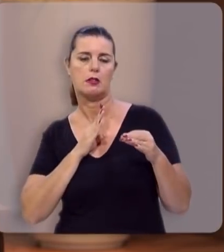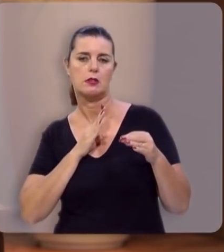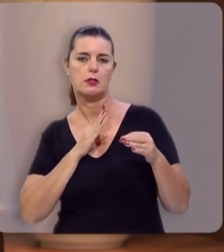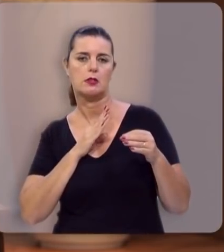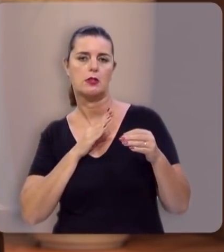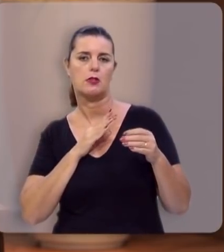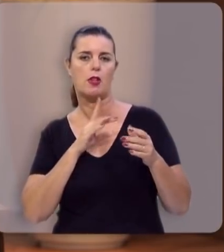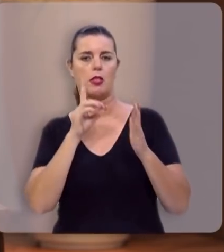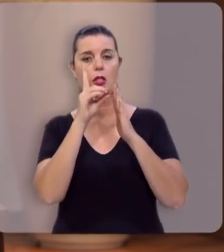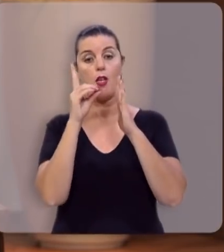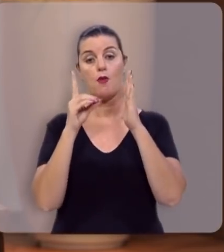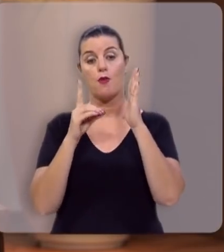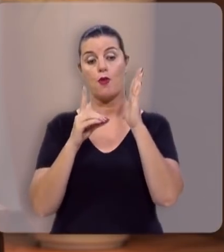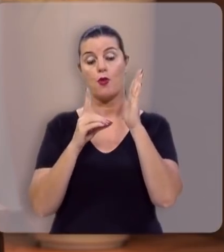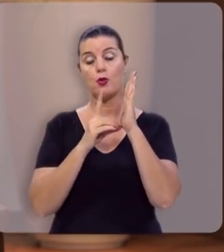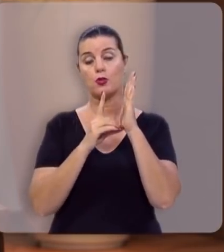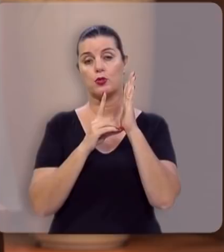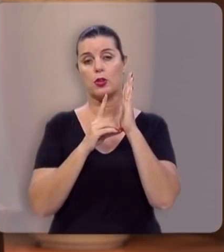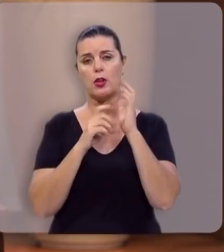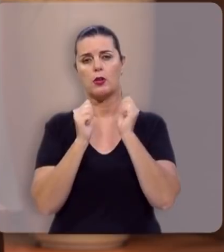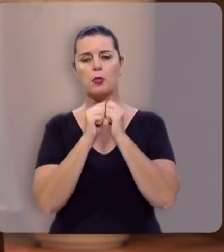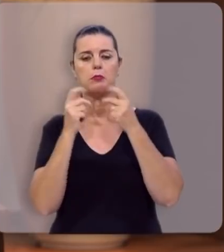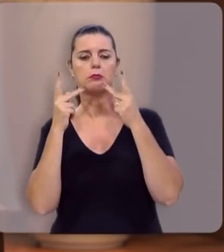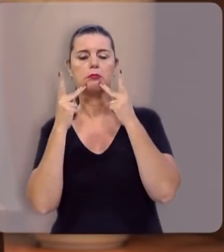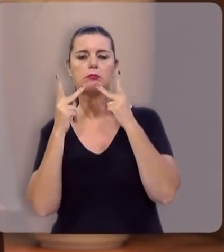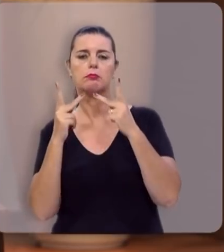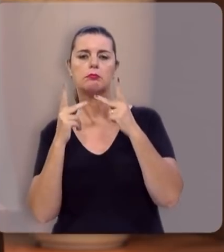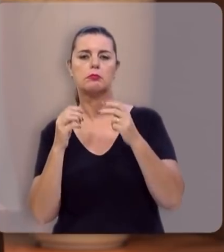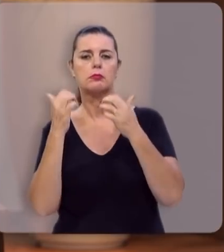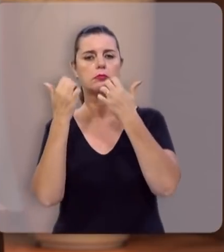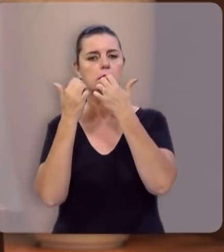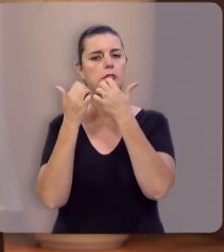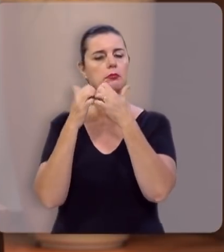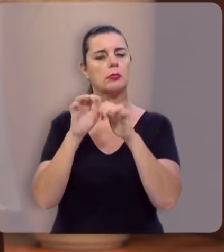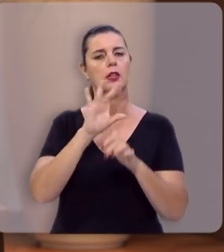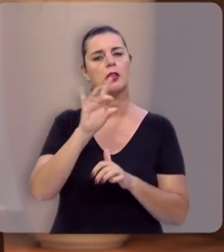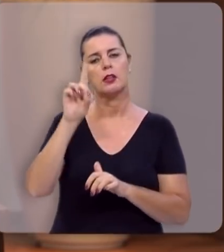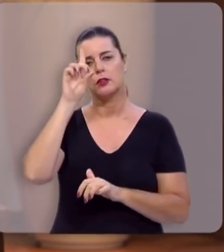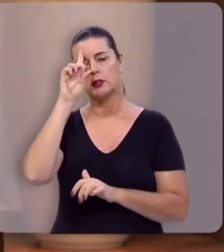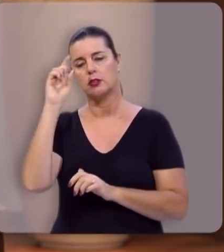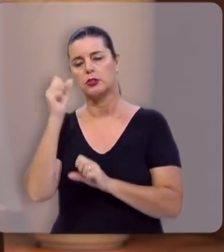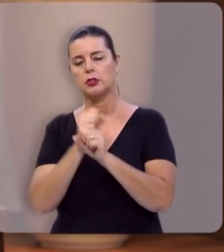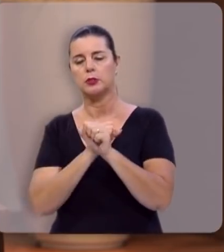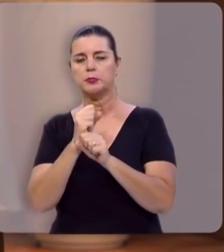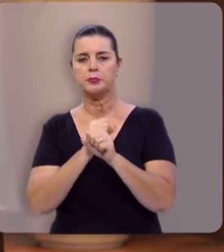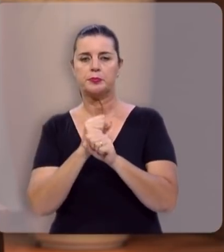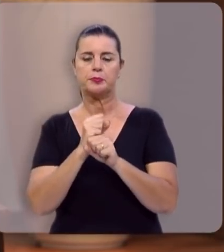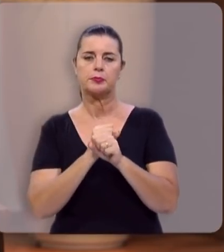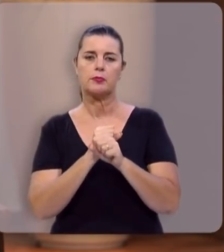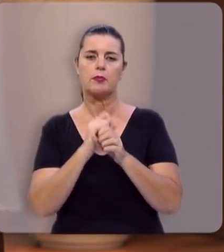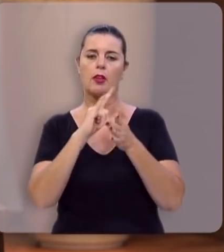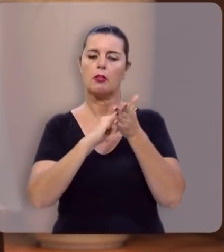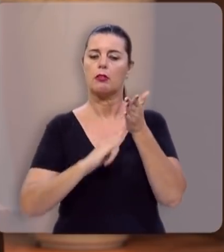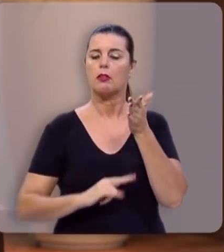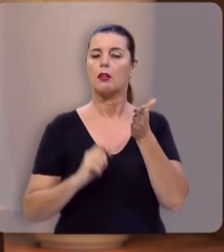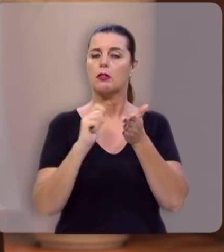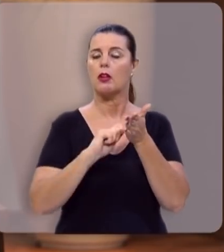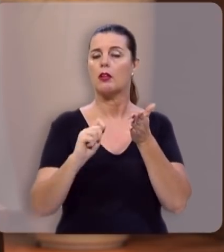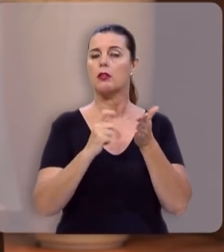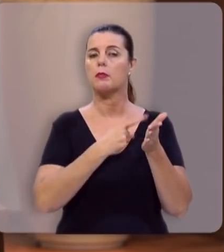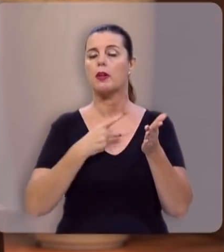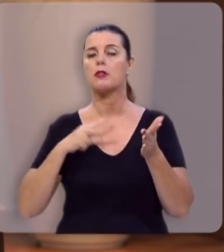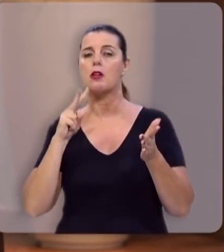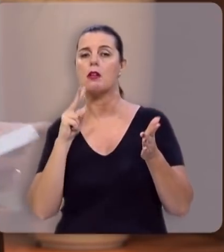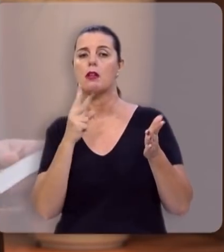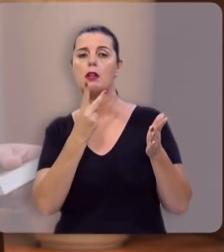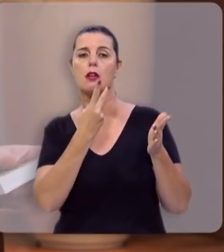gratuita, esse devocionário com mensagens, reflexões para cada dia do seu ano, textos escritos pelo